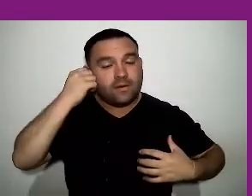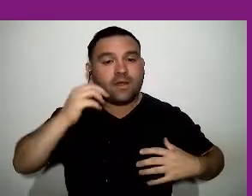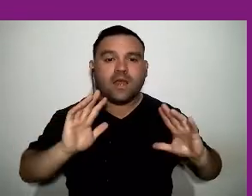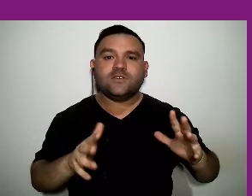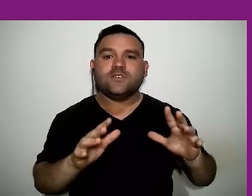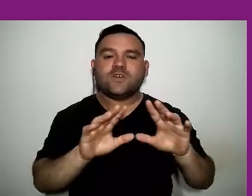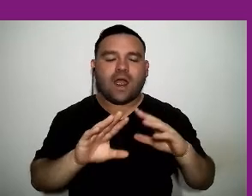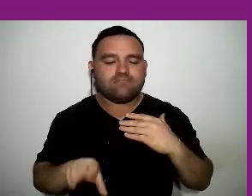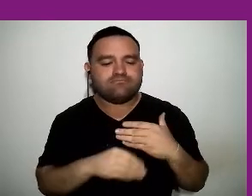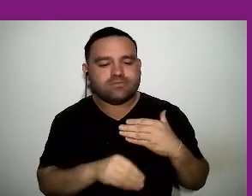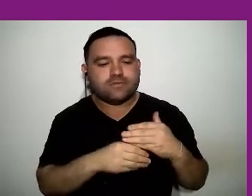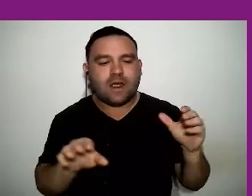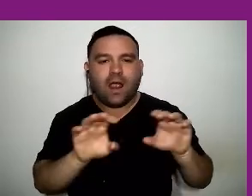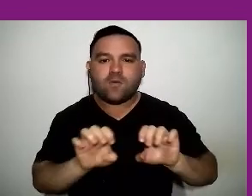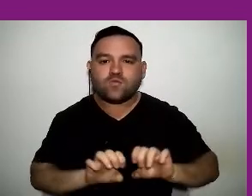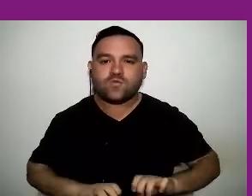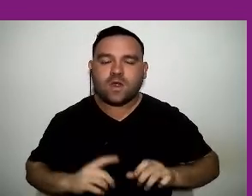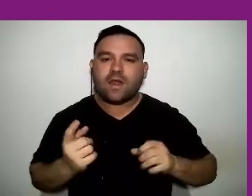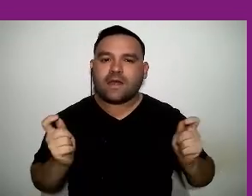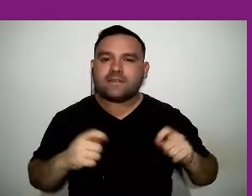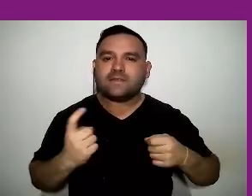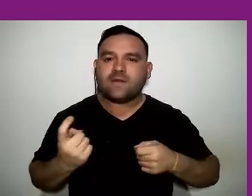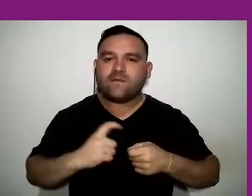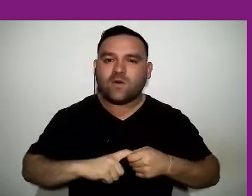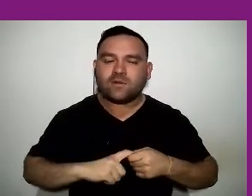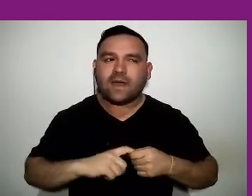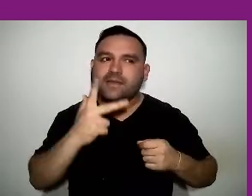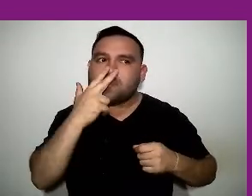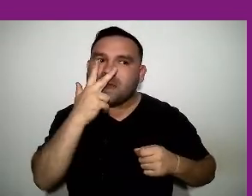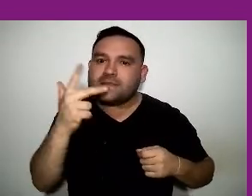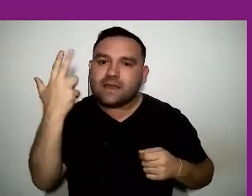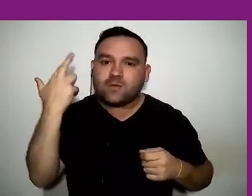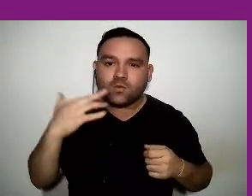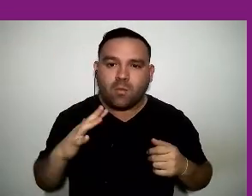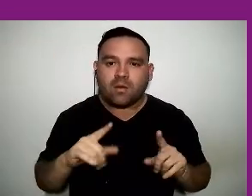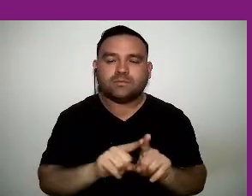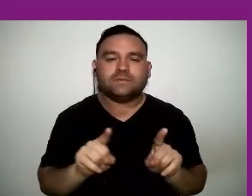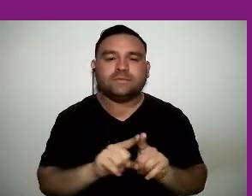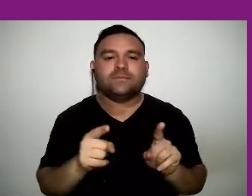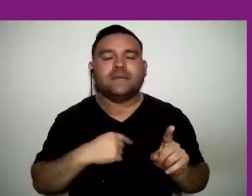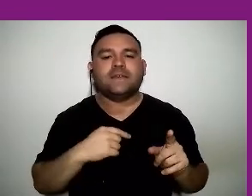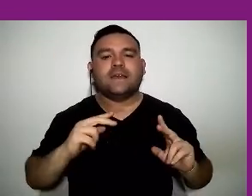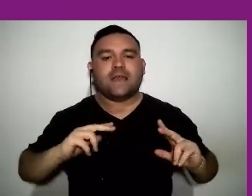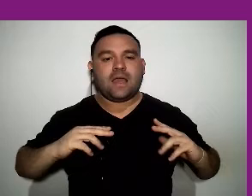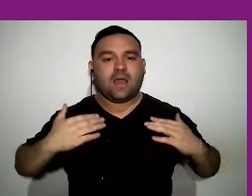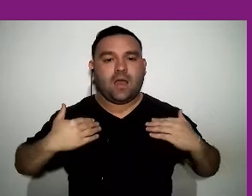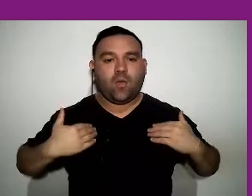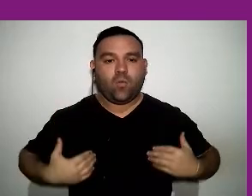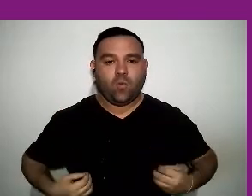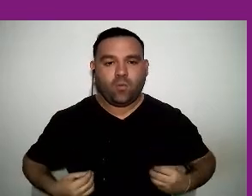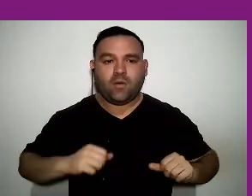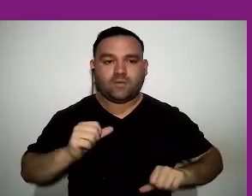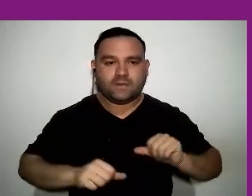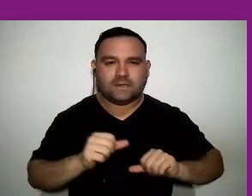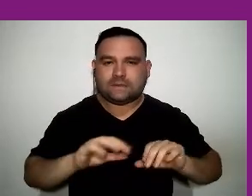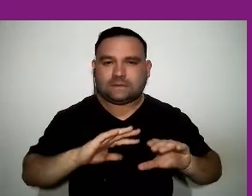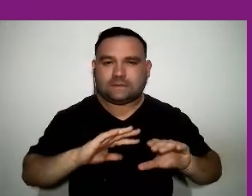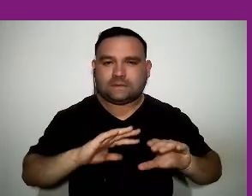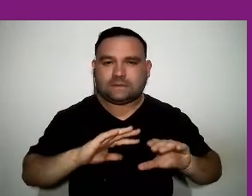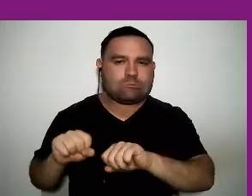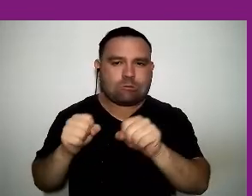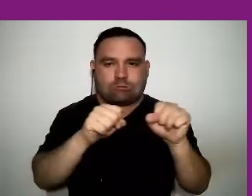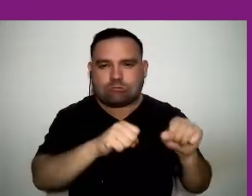reestruturado no sentido de voltar mais perto do normal, e aqui, na verdade, que é o pulmão alterado, todo colapsado,